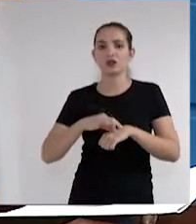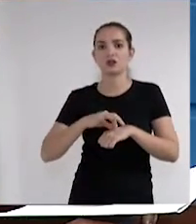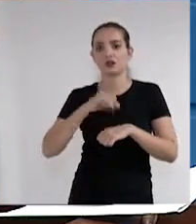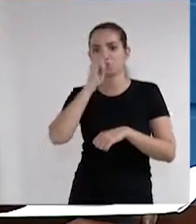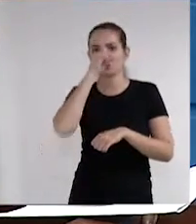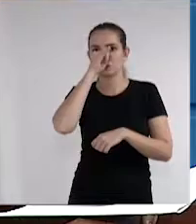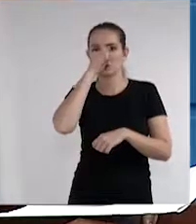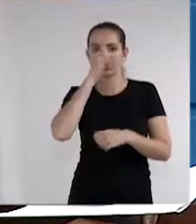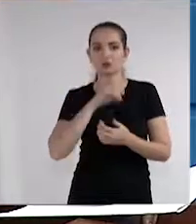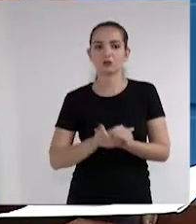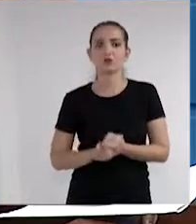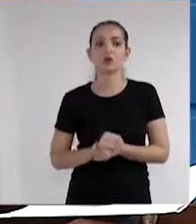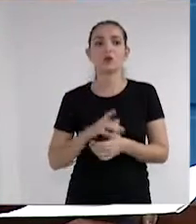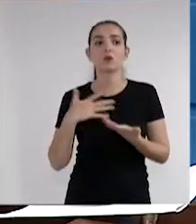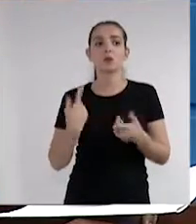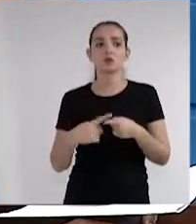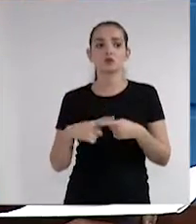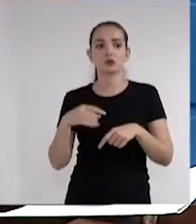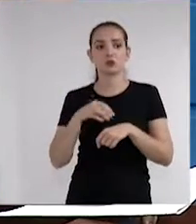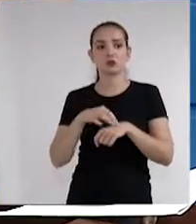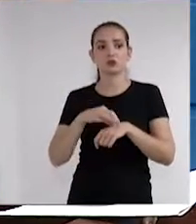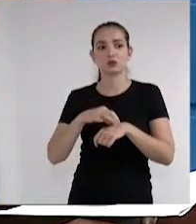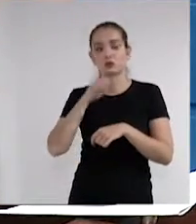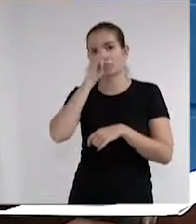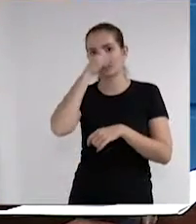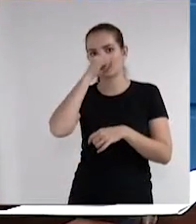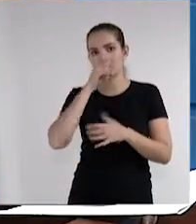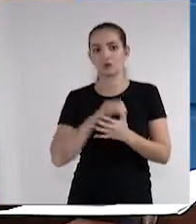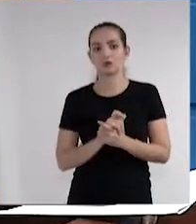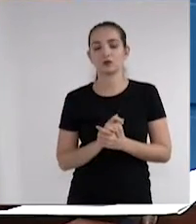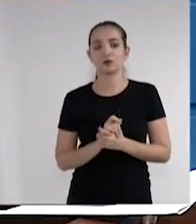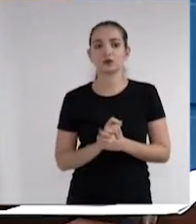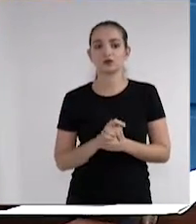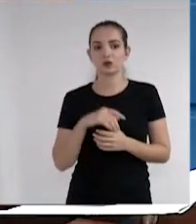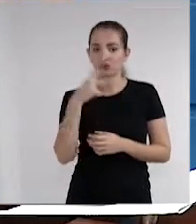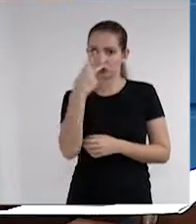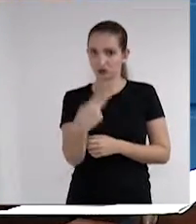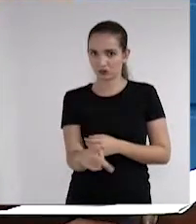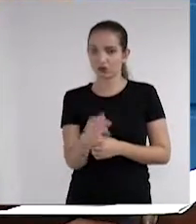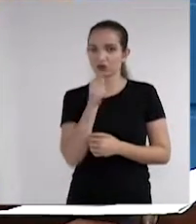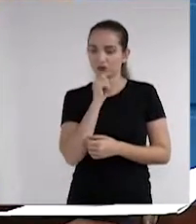suíno. Suíno é produzido, ainda que a sua